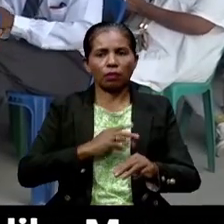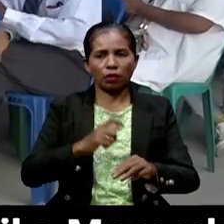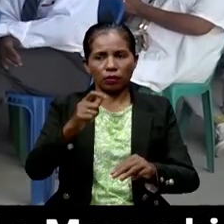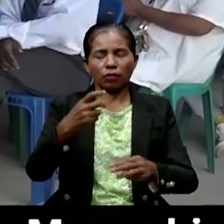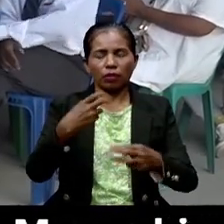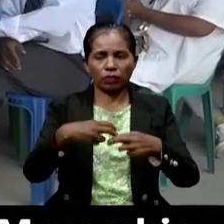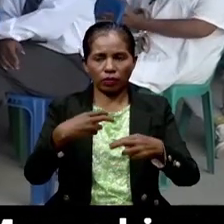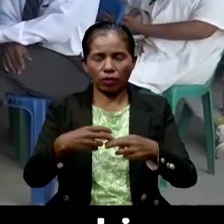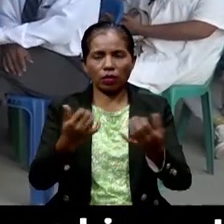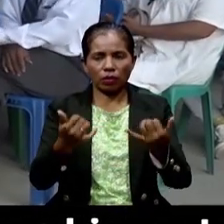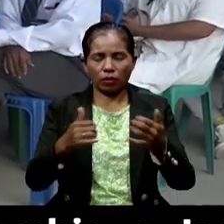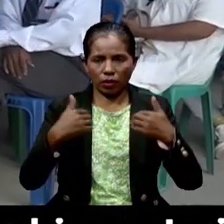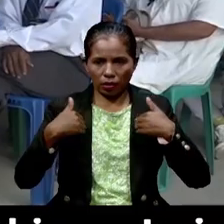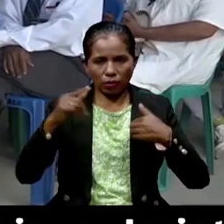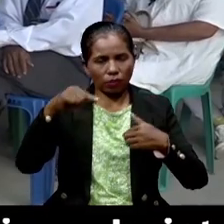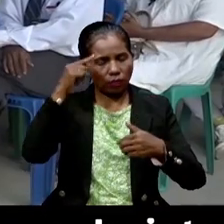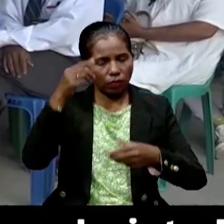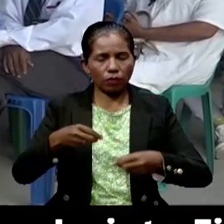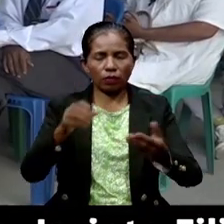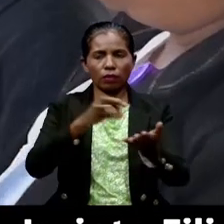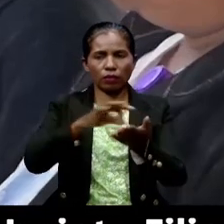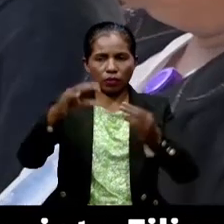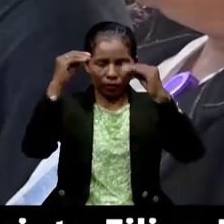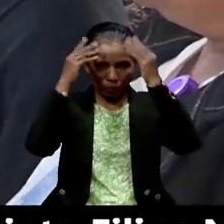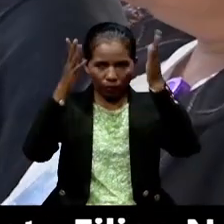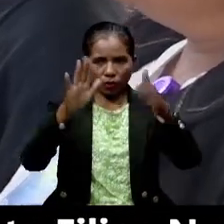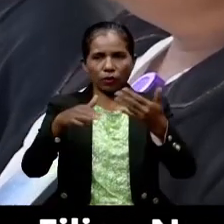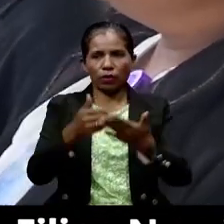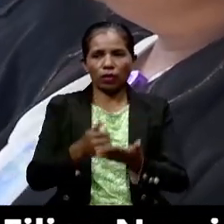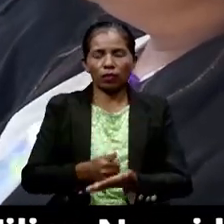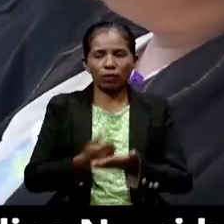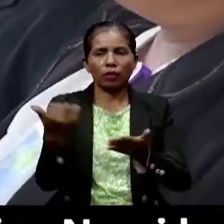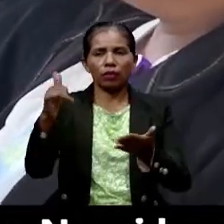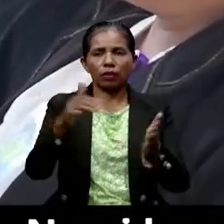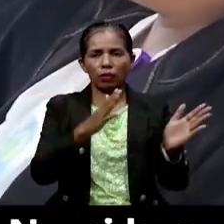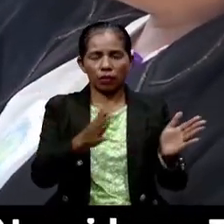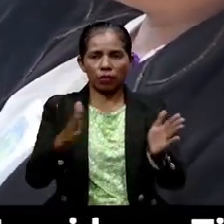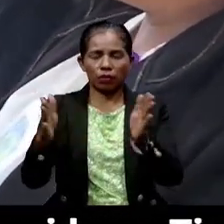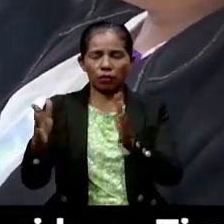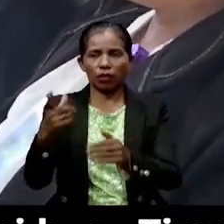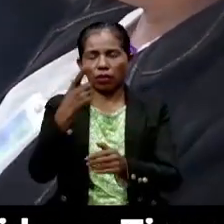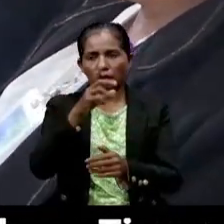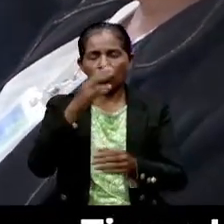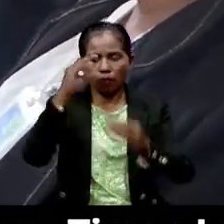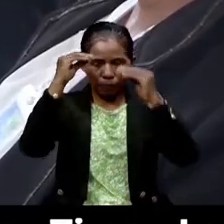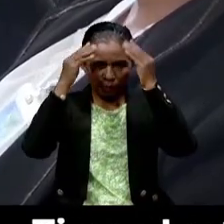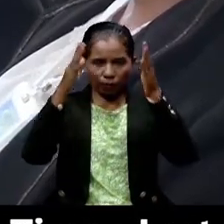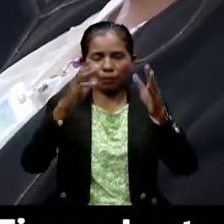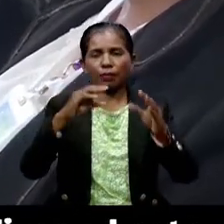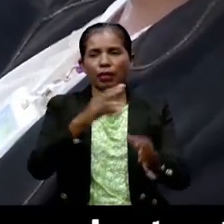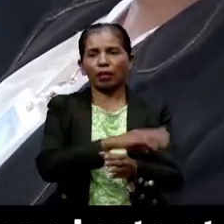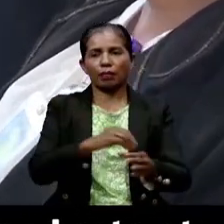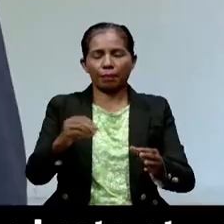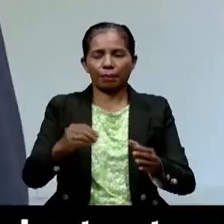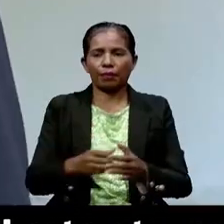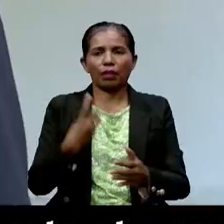de beda daune iha, governo forrela formação ba professor Cira, a tu facilita Cira iha processo de ensino língua portuguesa. Ita fiar de